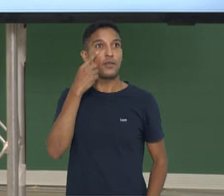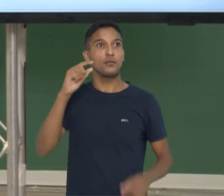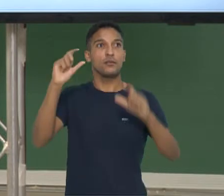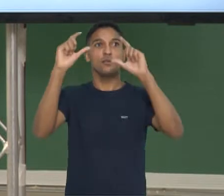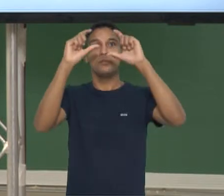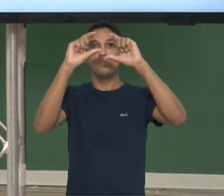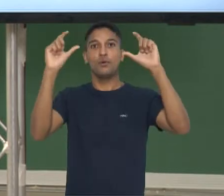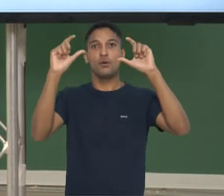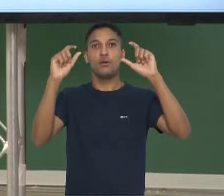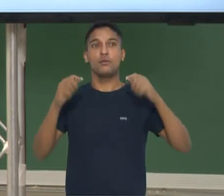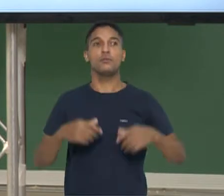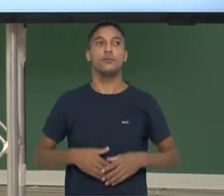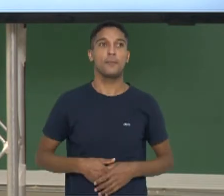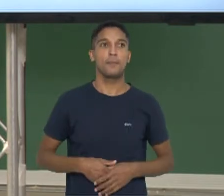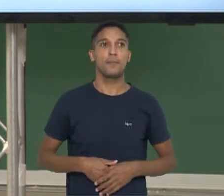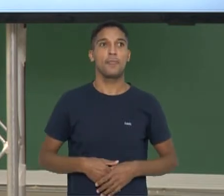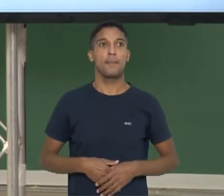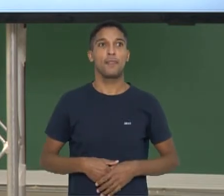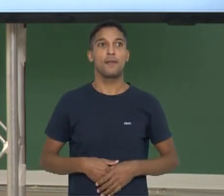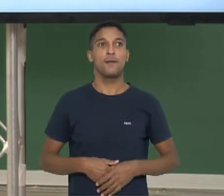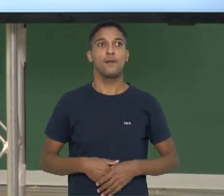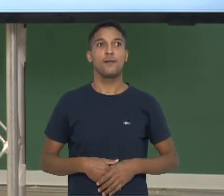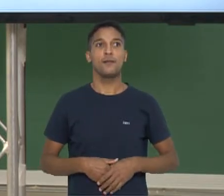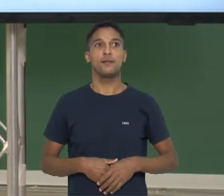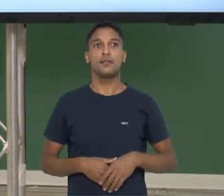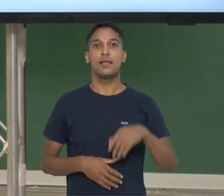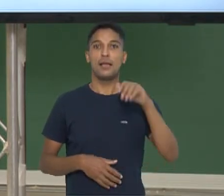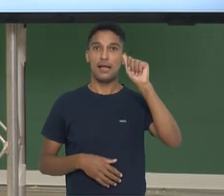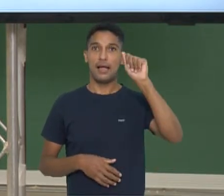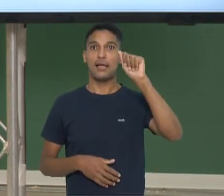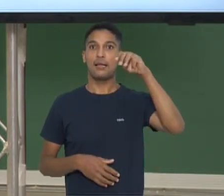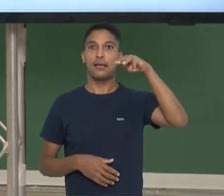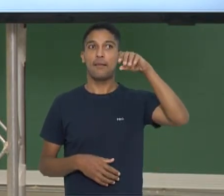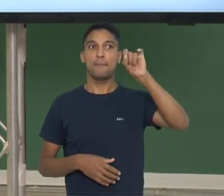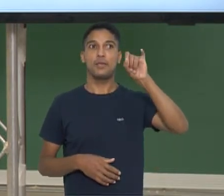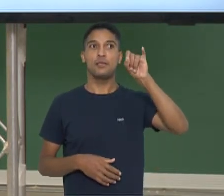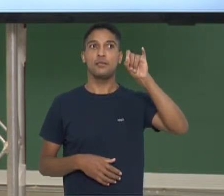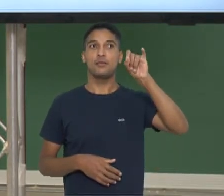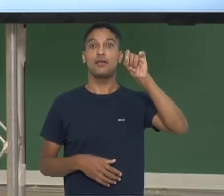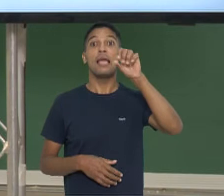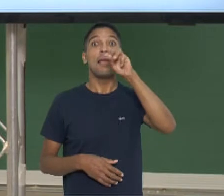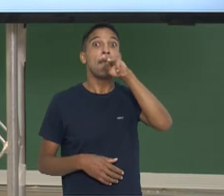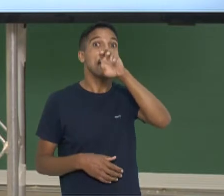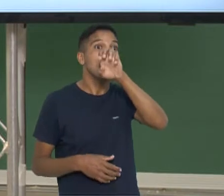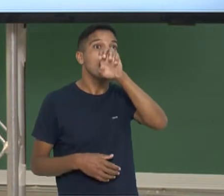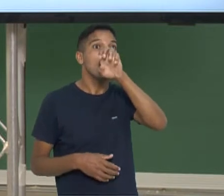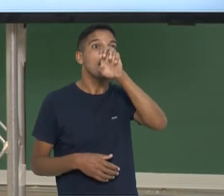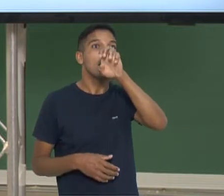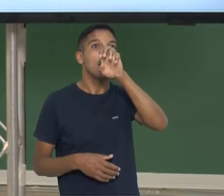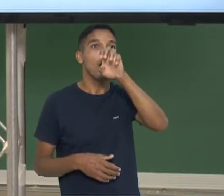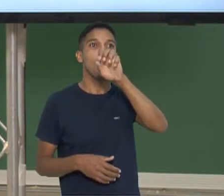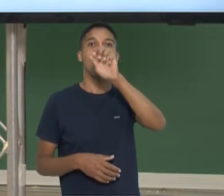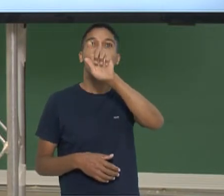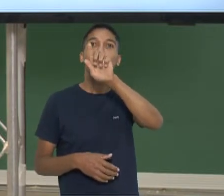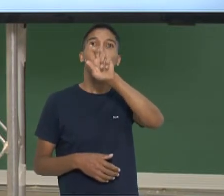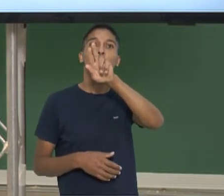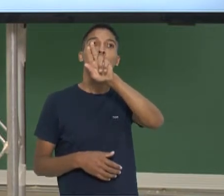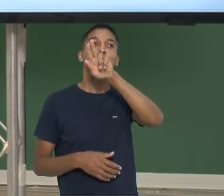los pajaritos, eu gosto dos passarinhos, tá? A ti te gustan los